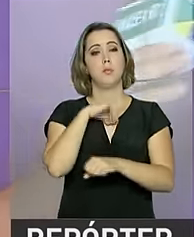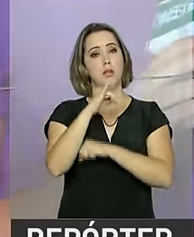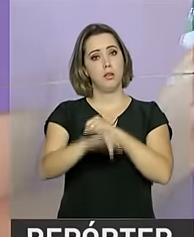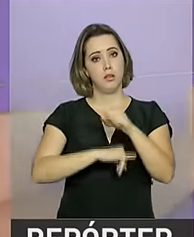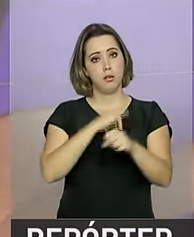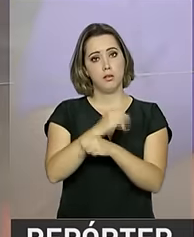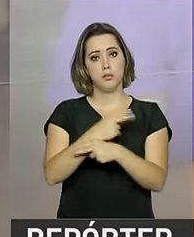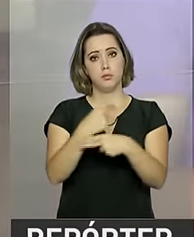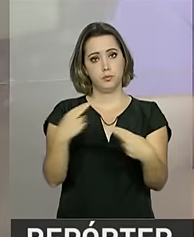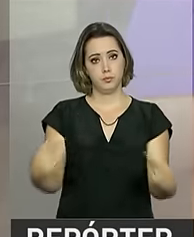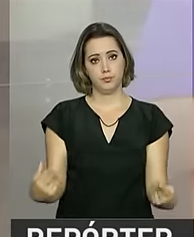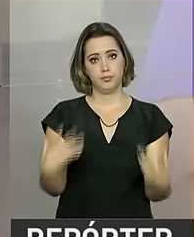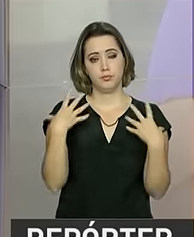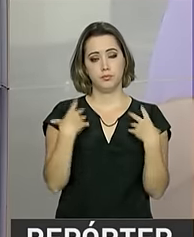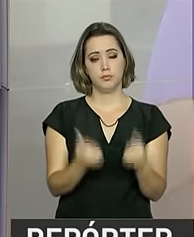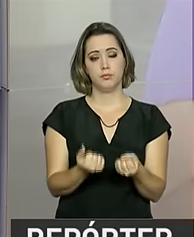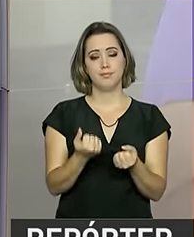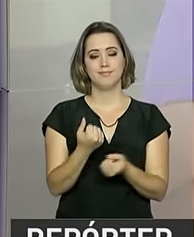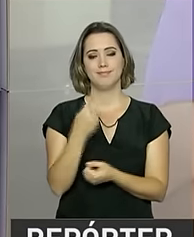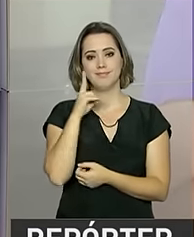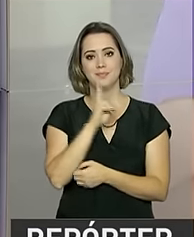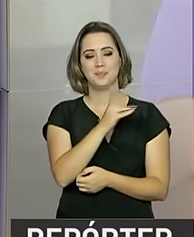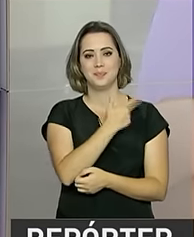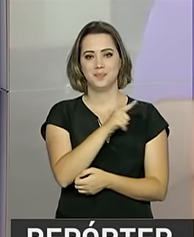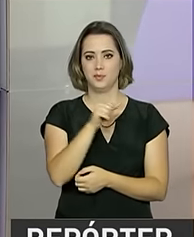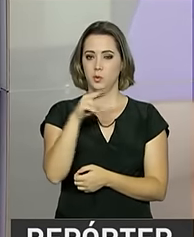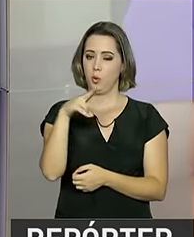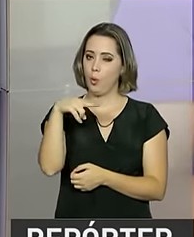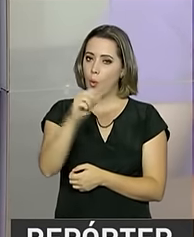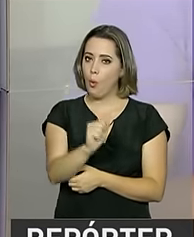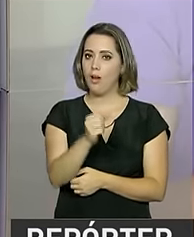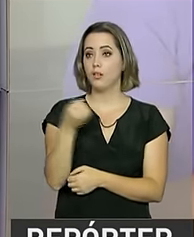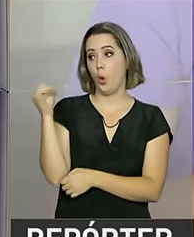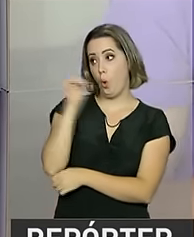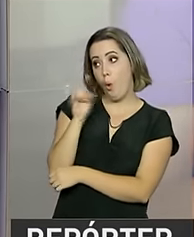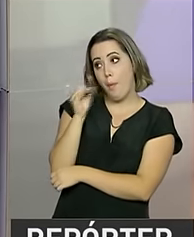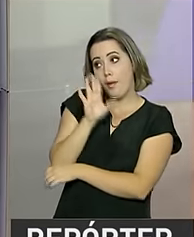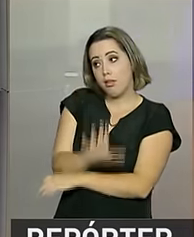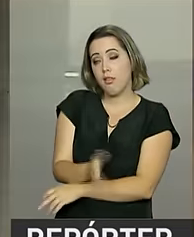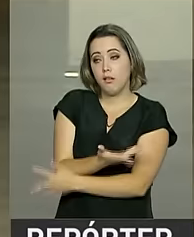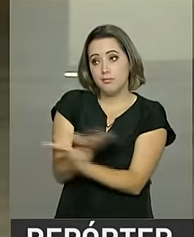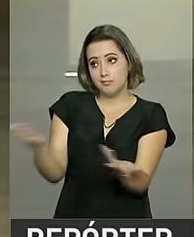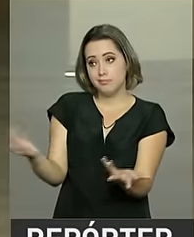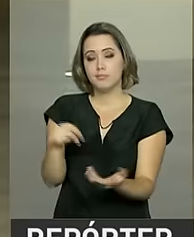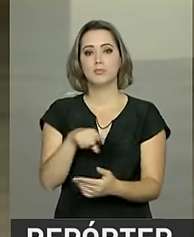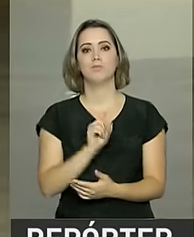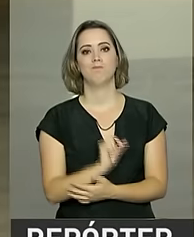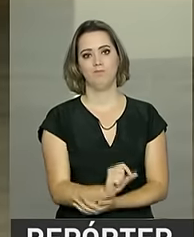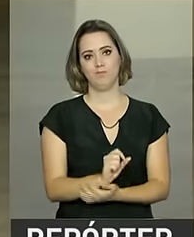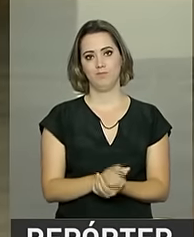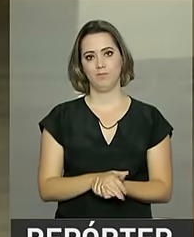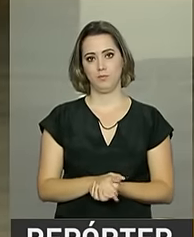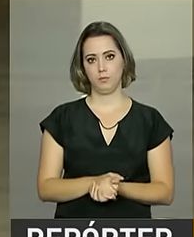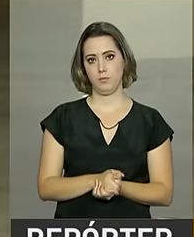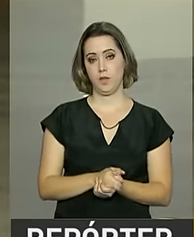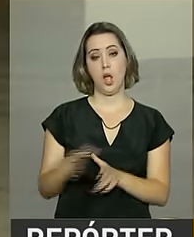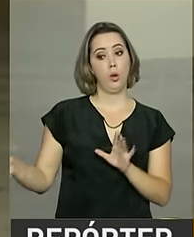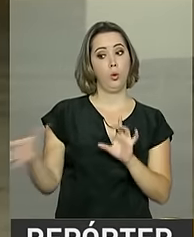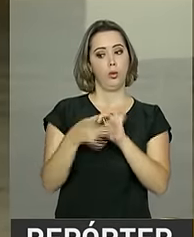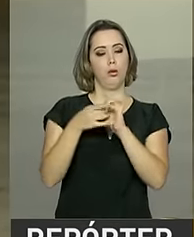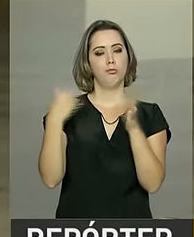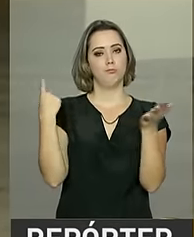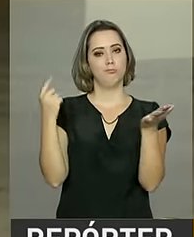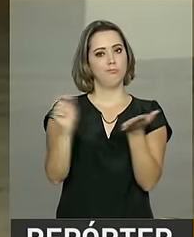Luana Karen Olá Luana boa tarde novamente Olá Roberto Boa tarde novamente Boa tarde também a todos a parceria foi